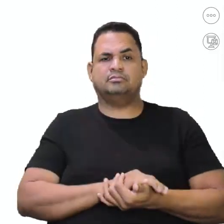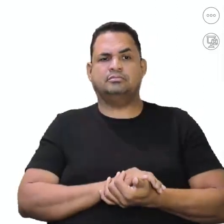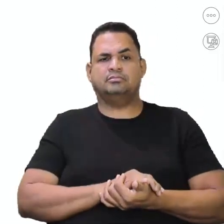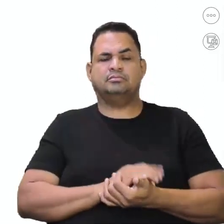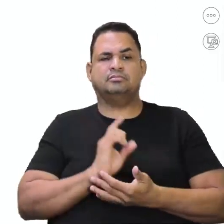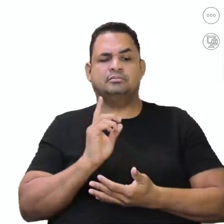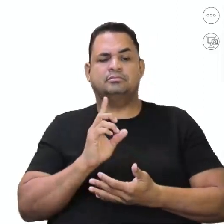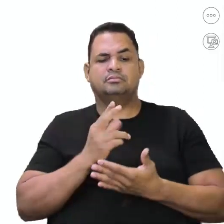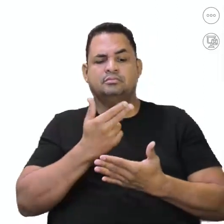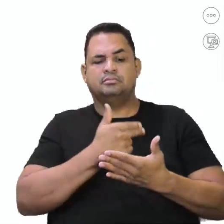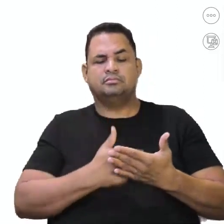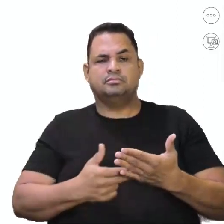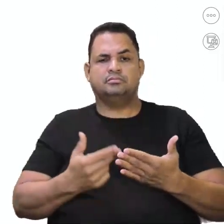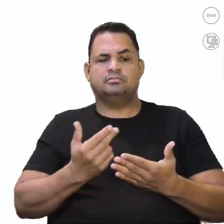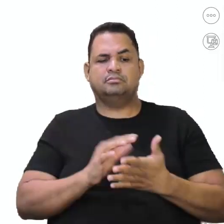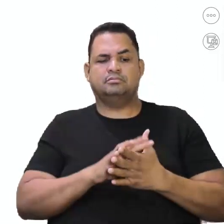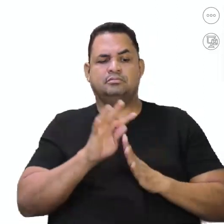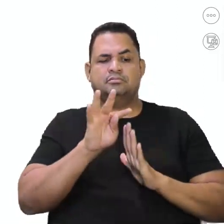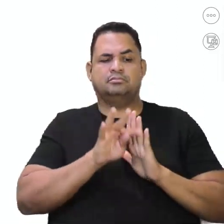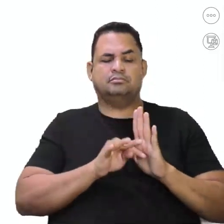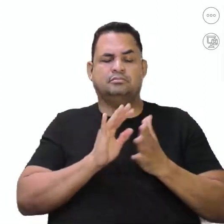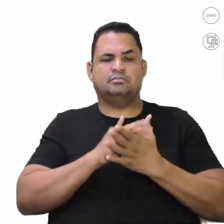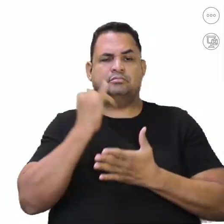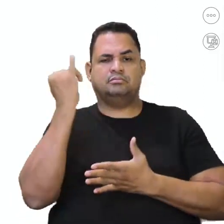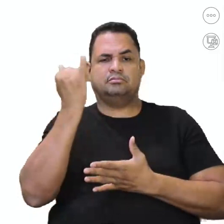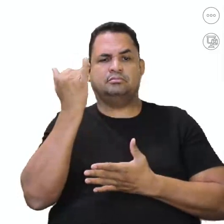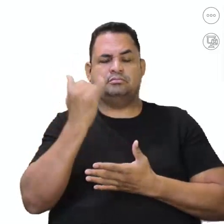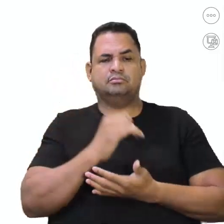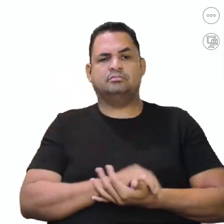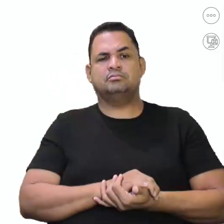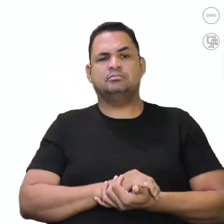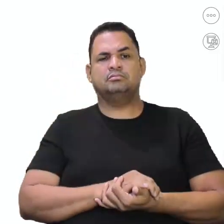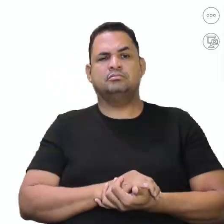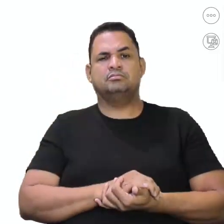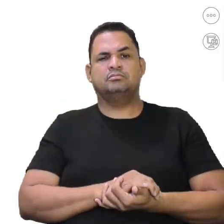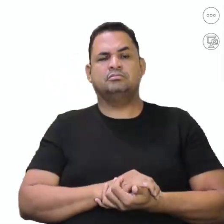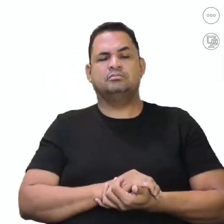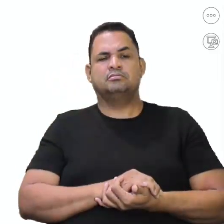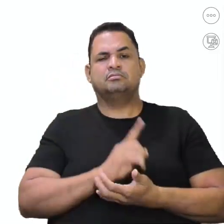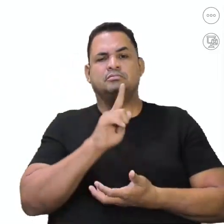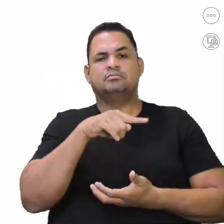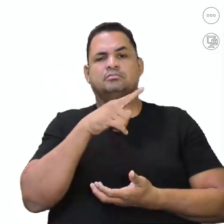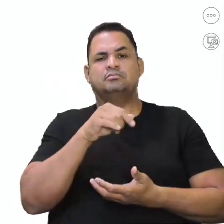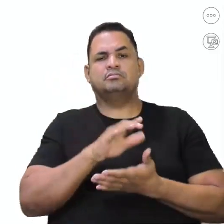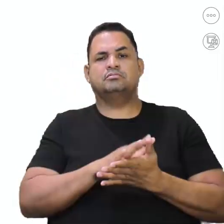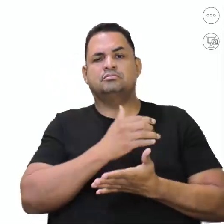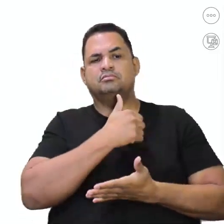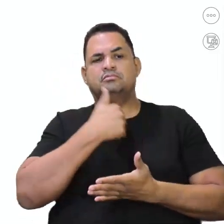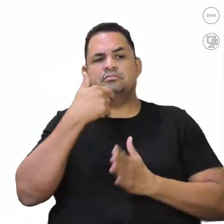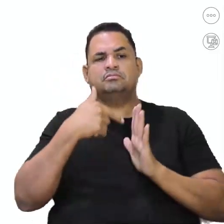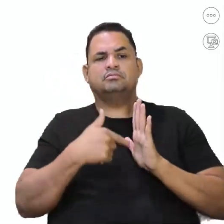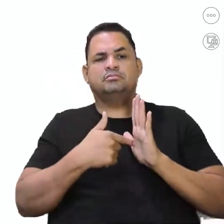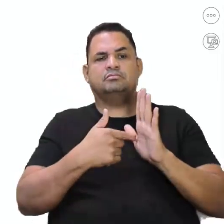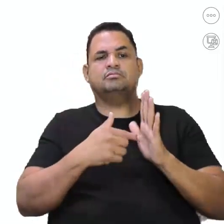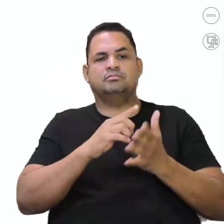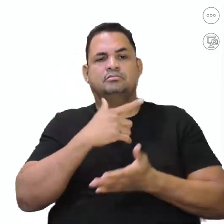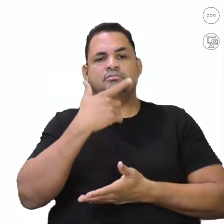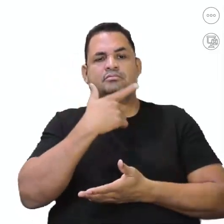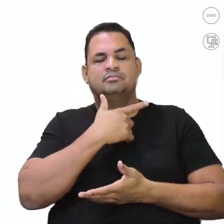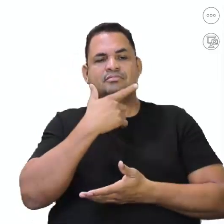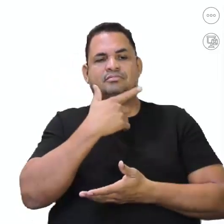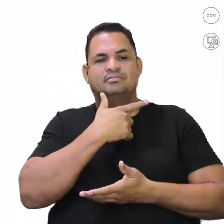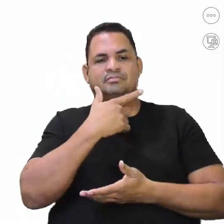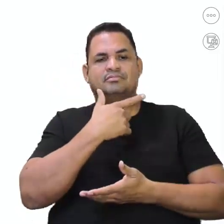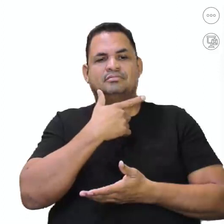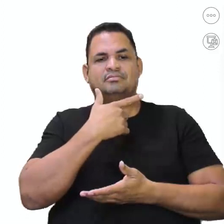mera ilustração, e o texto ali tem mais importância, como eu falei para vocês na aula. Assinale a alternativa que melhor